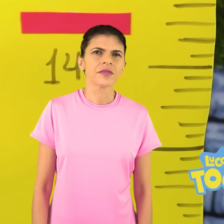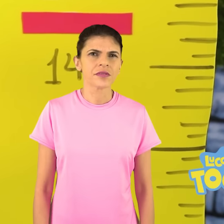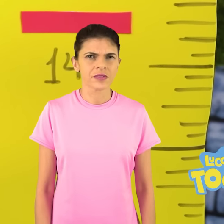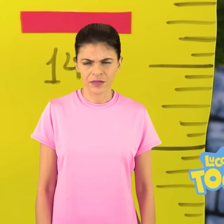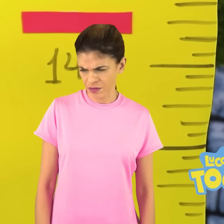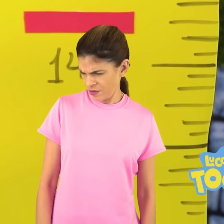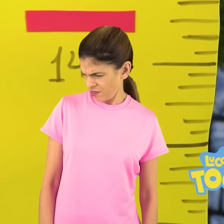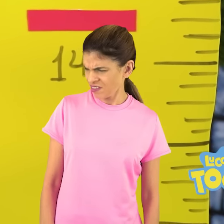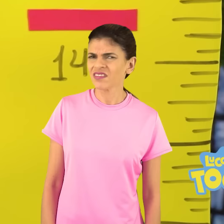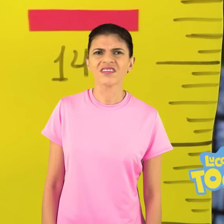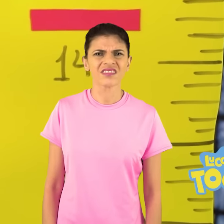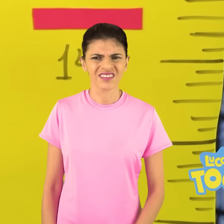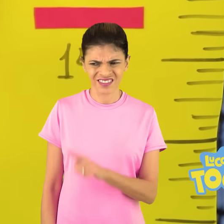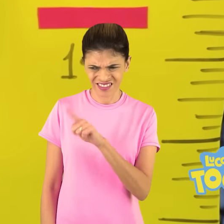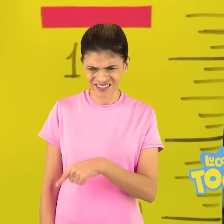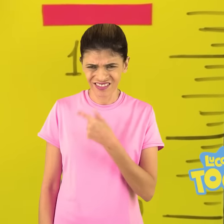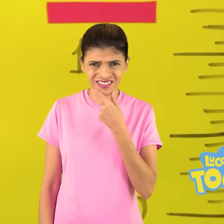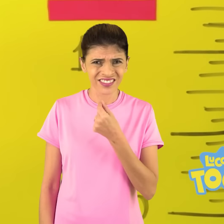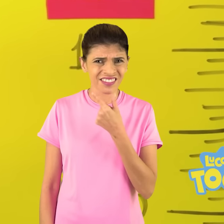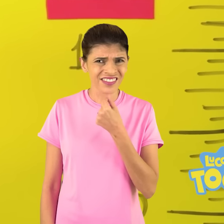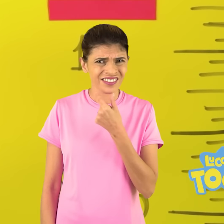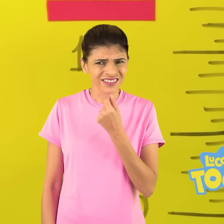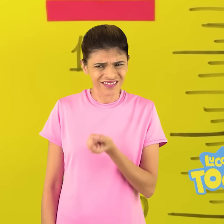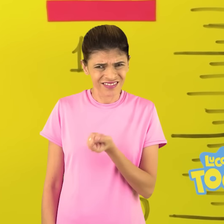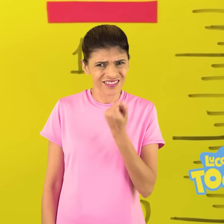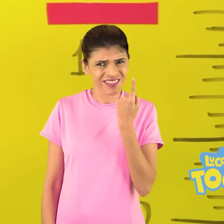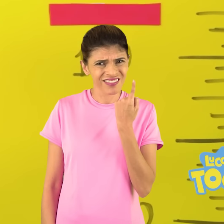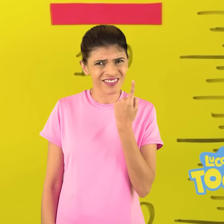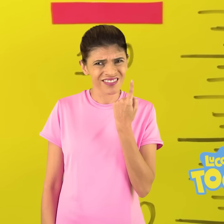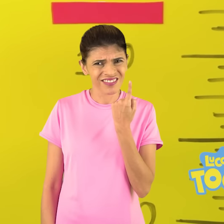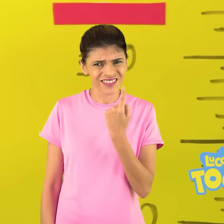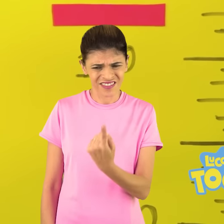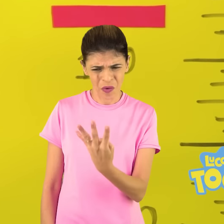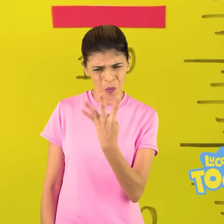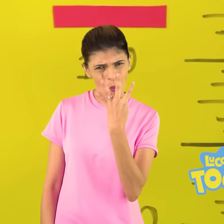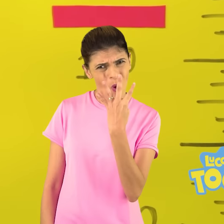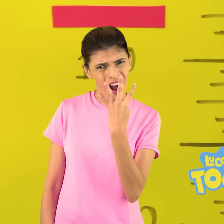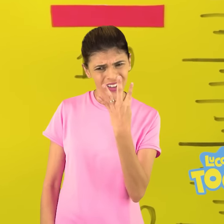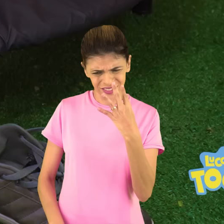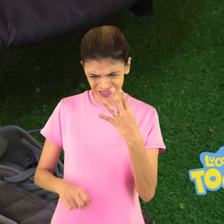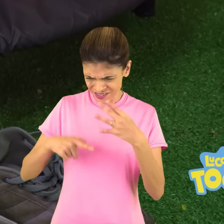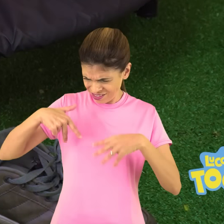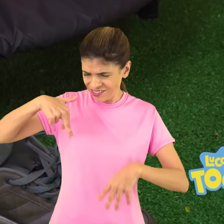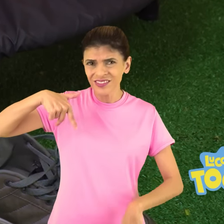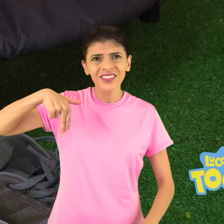Esse menino tem quatro pernas?